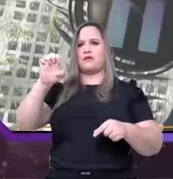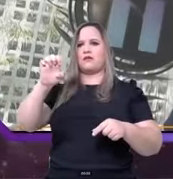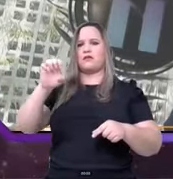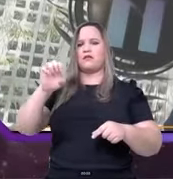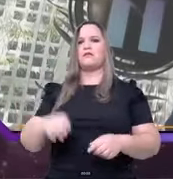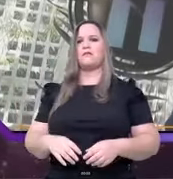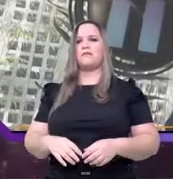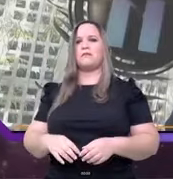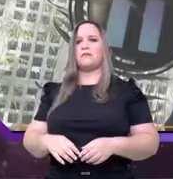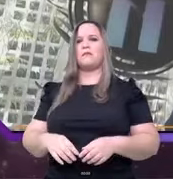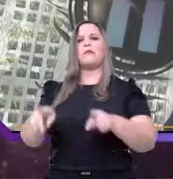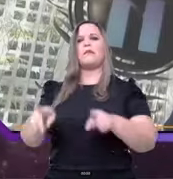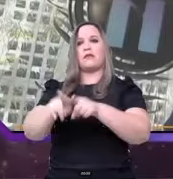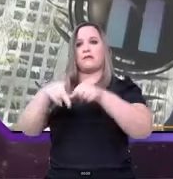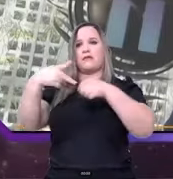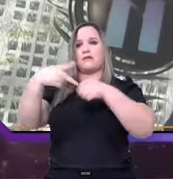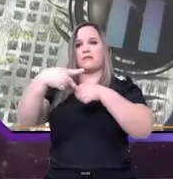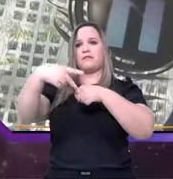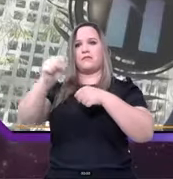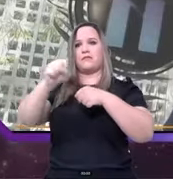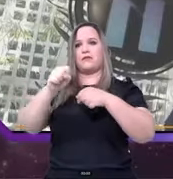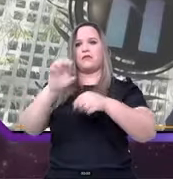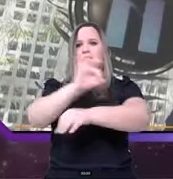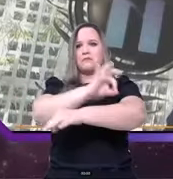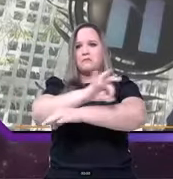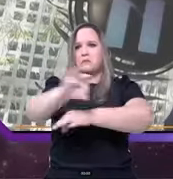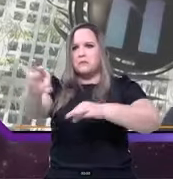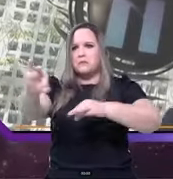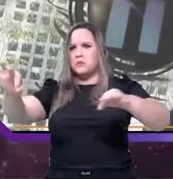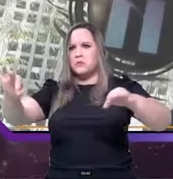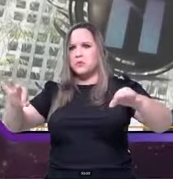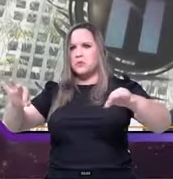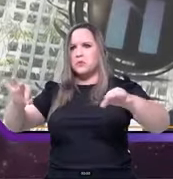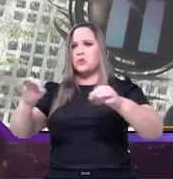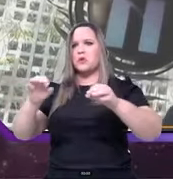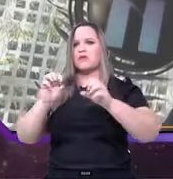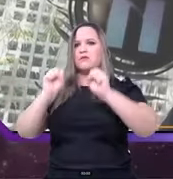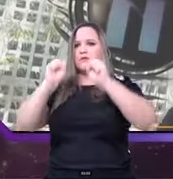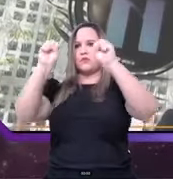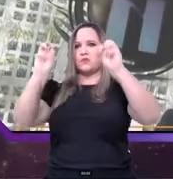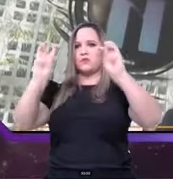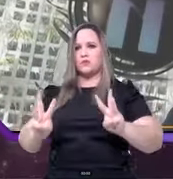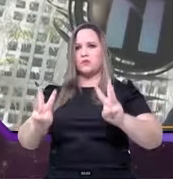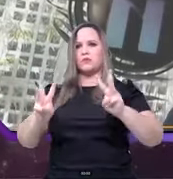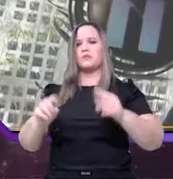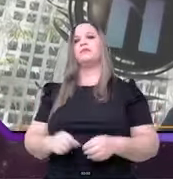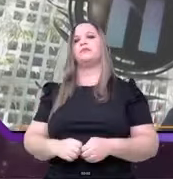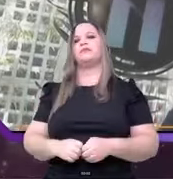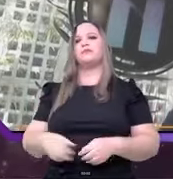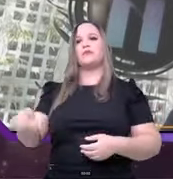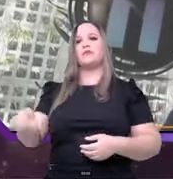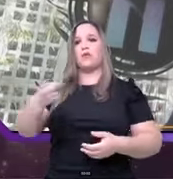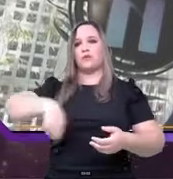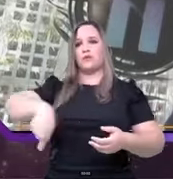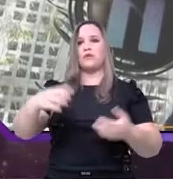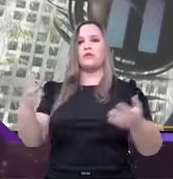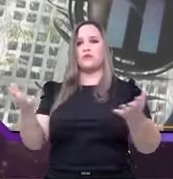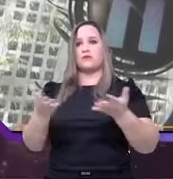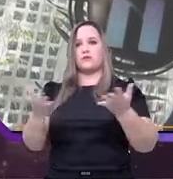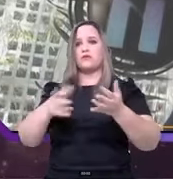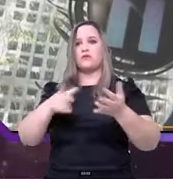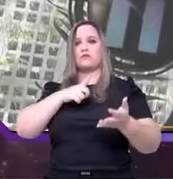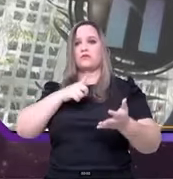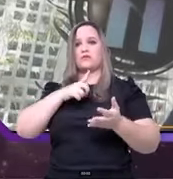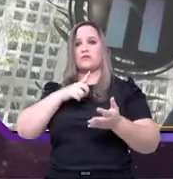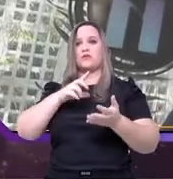e é pós-graduado em engenharia de software. Para o dia de hoje, nós teremos uma nova dupla também